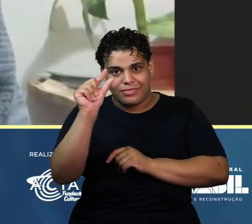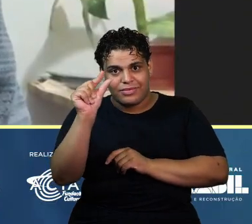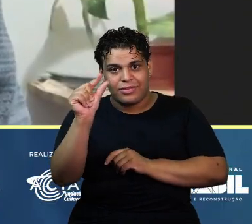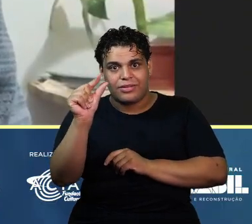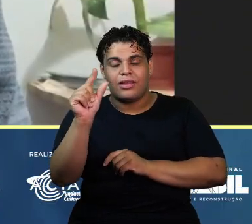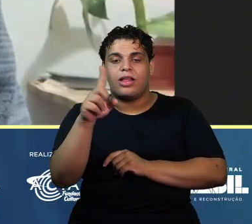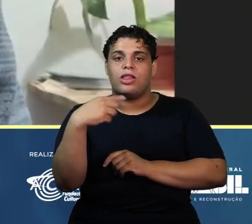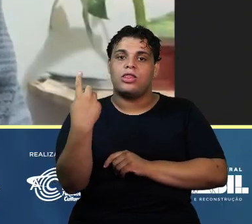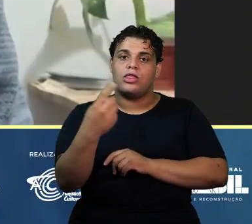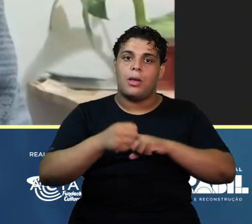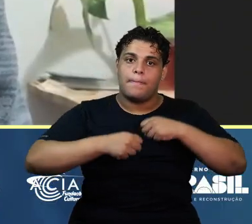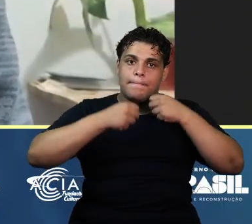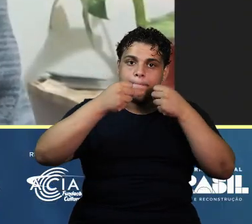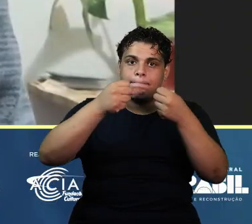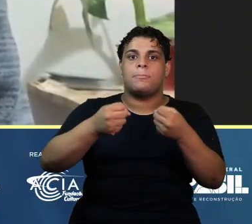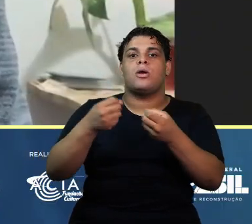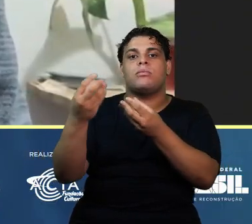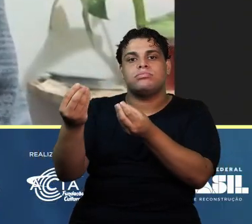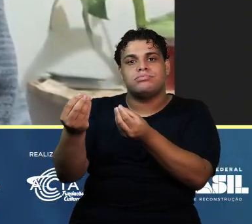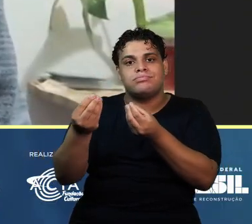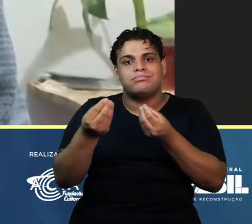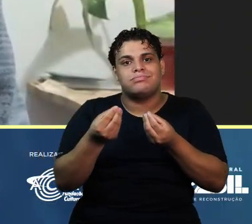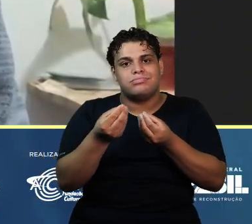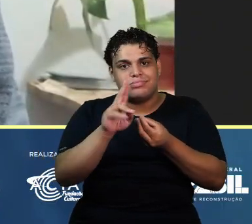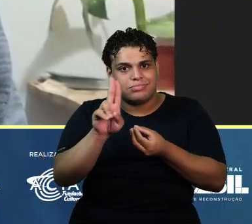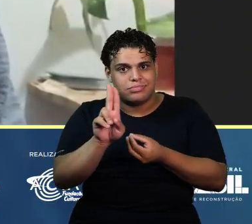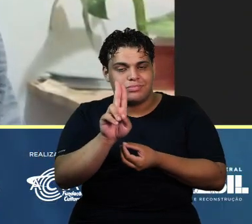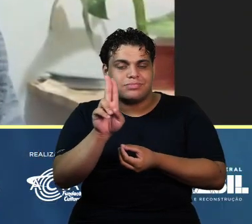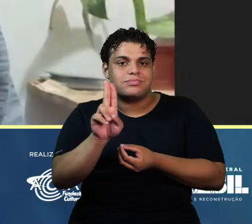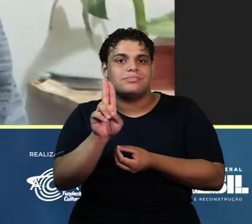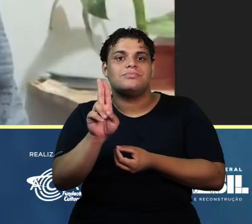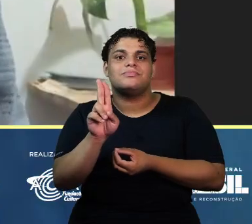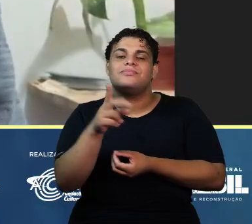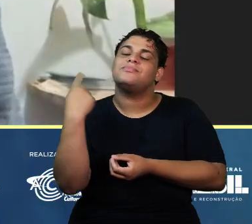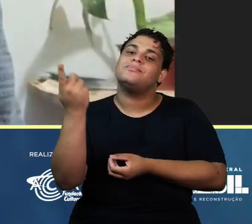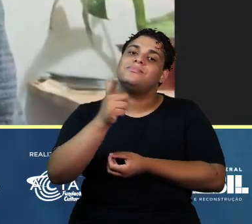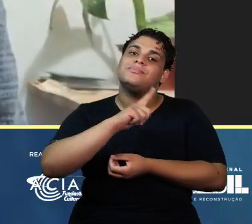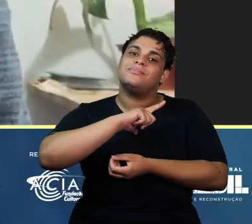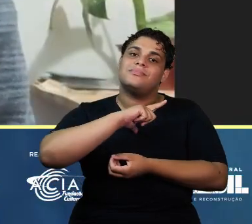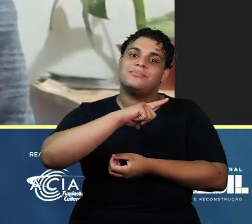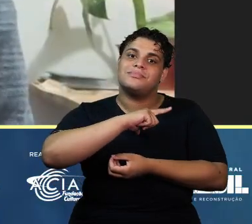pode adotar na nossa vida e que vai ter